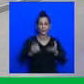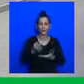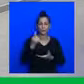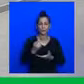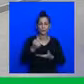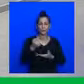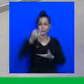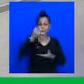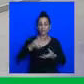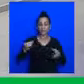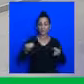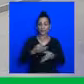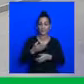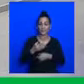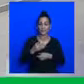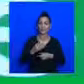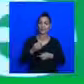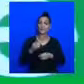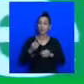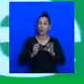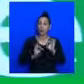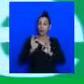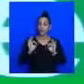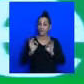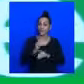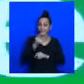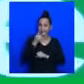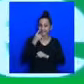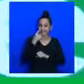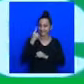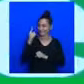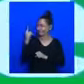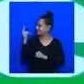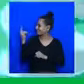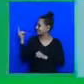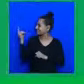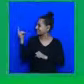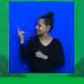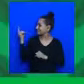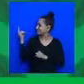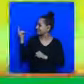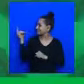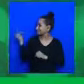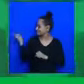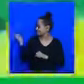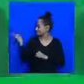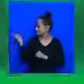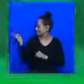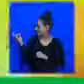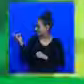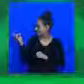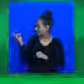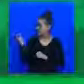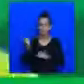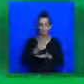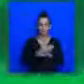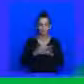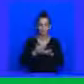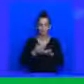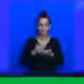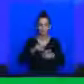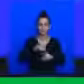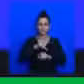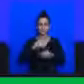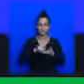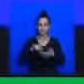globo número 1 aqui está preparado, as bolas estão posicionadas. Valendo! Está